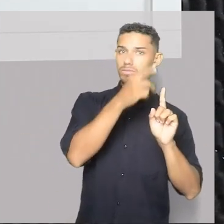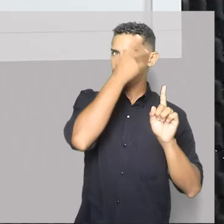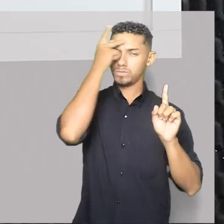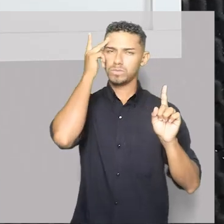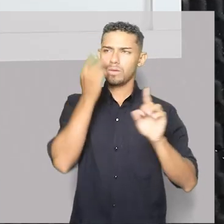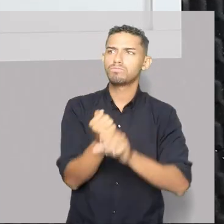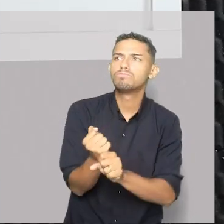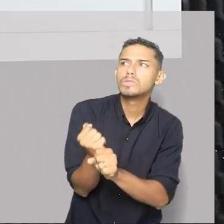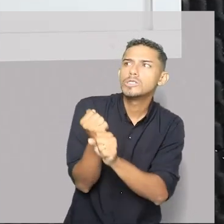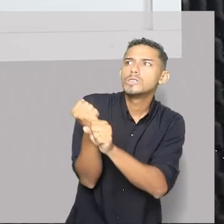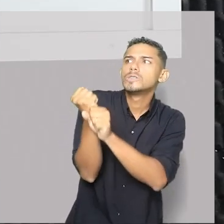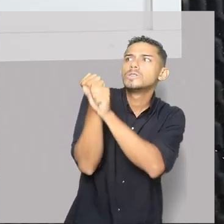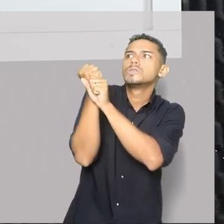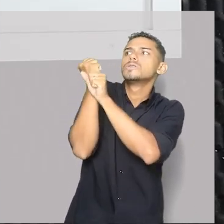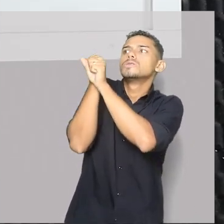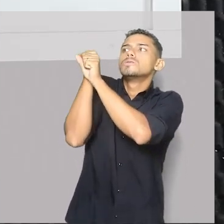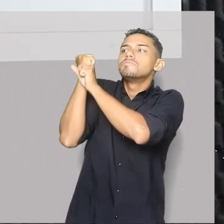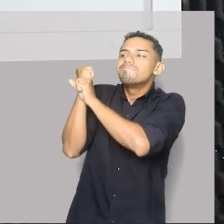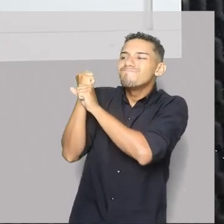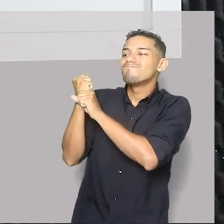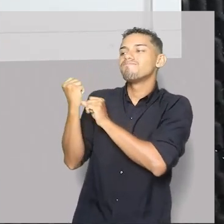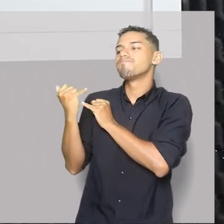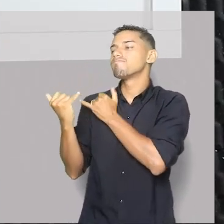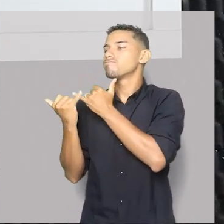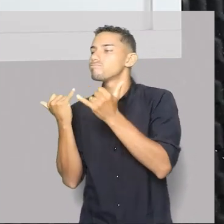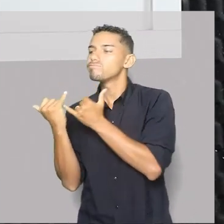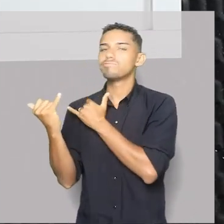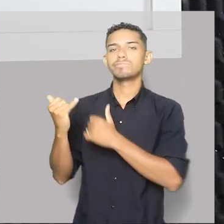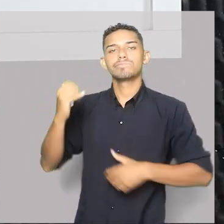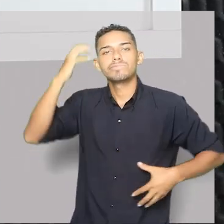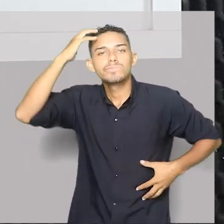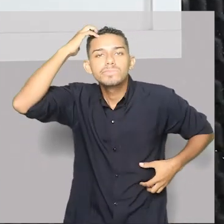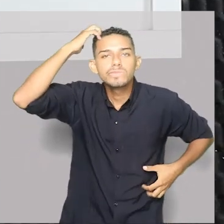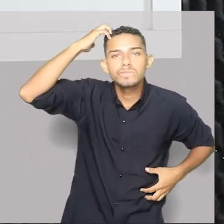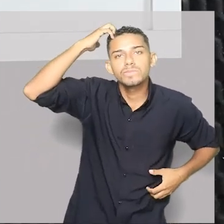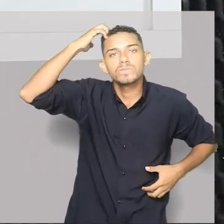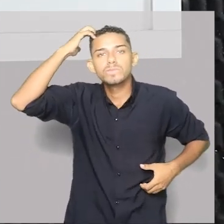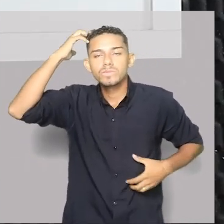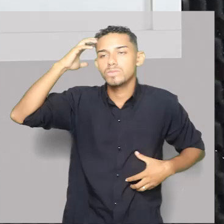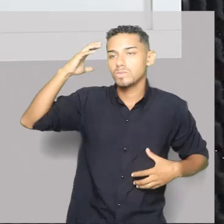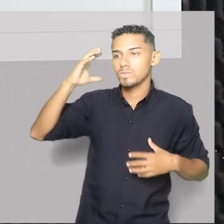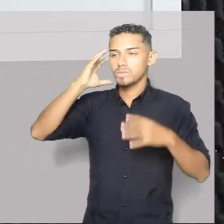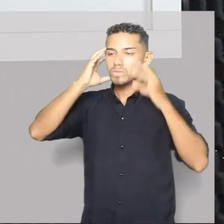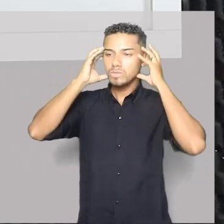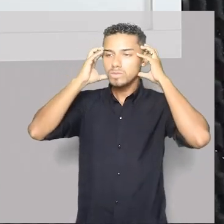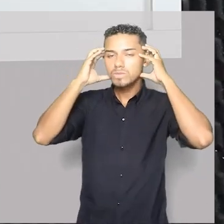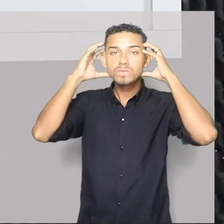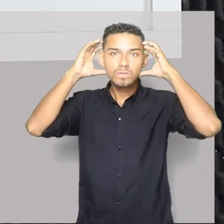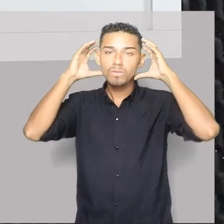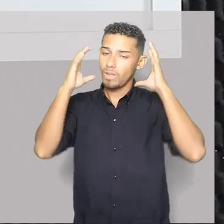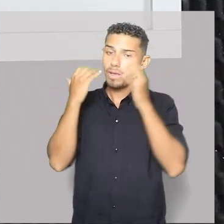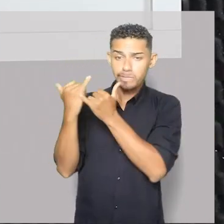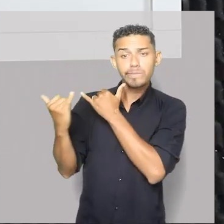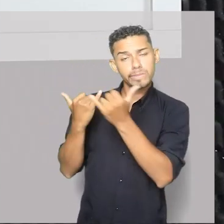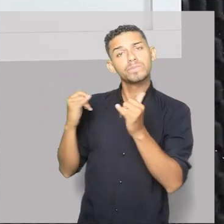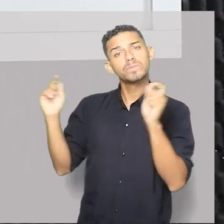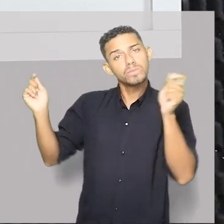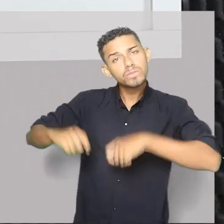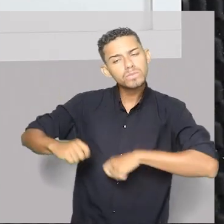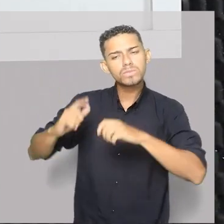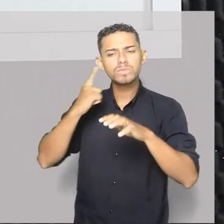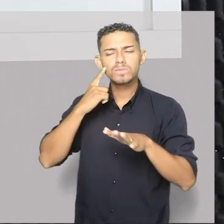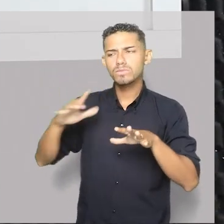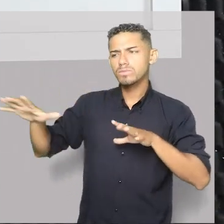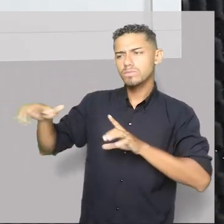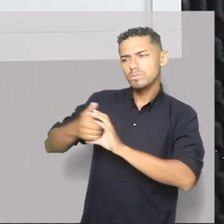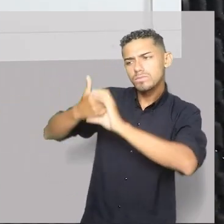há bilhões de anos atrás, que originou aí esses organismos. Eles se ramificaram, eles adquiriram,